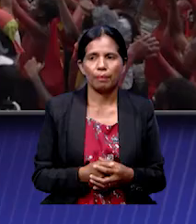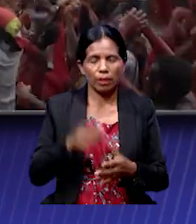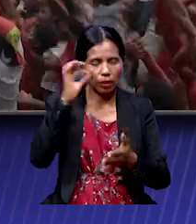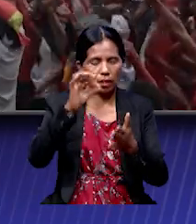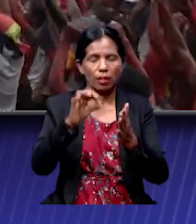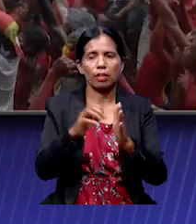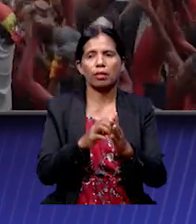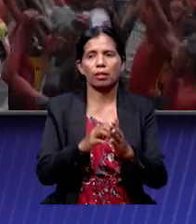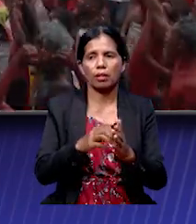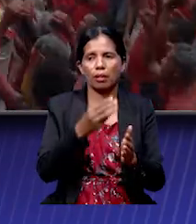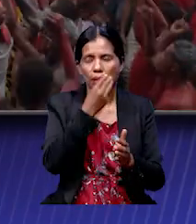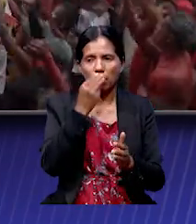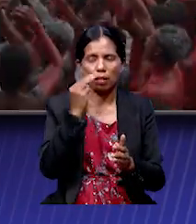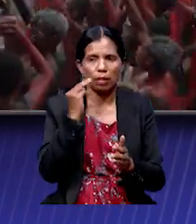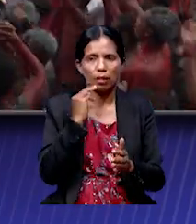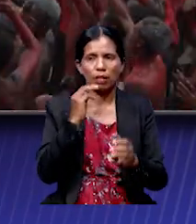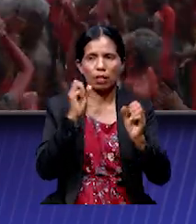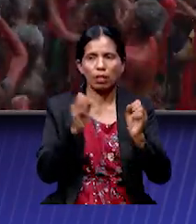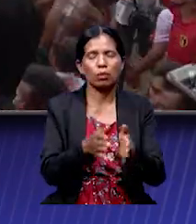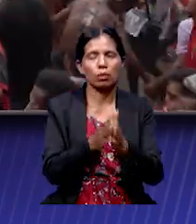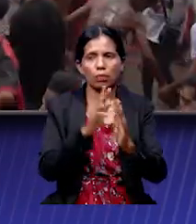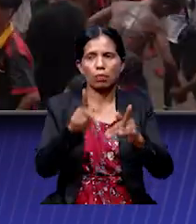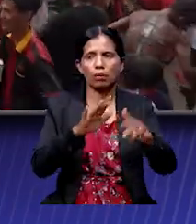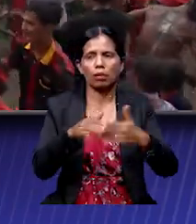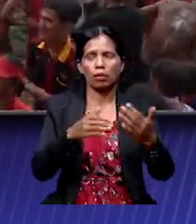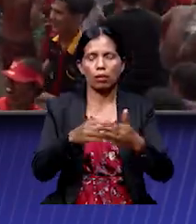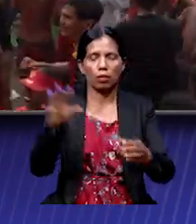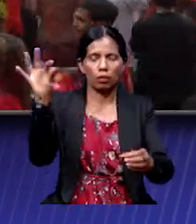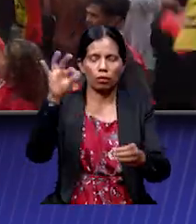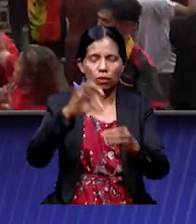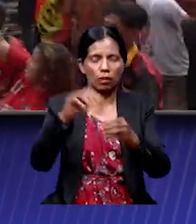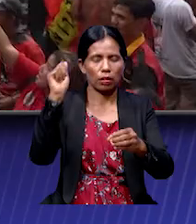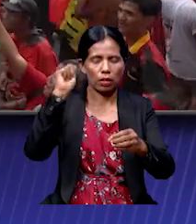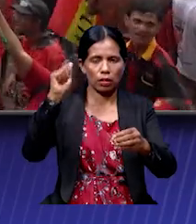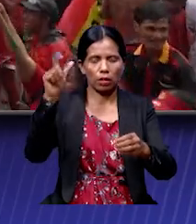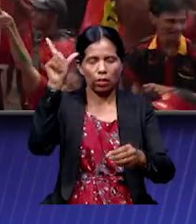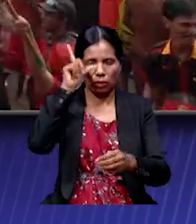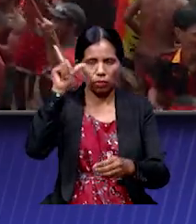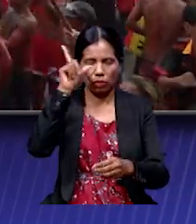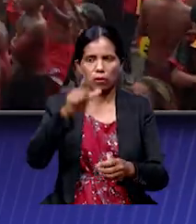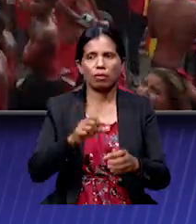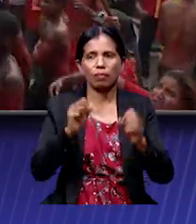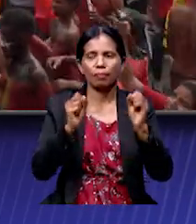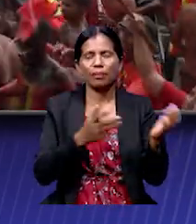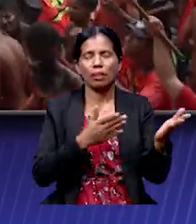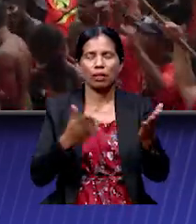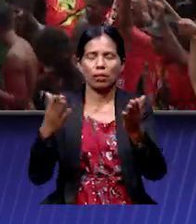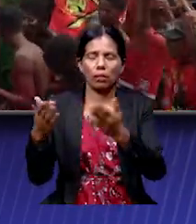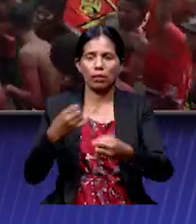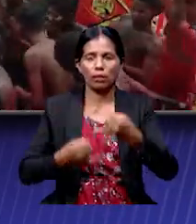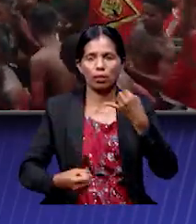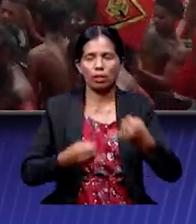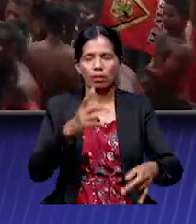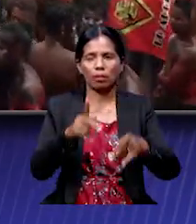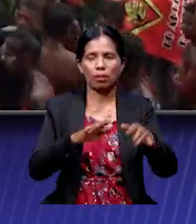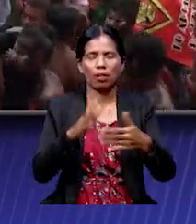Secretário-Geral Fretilin Maribin Amudi Alcatiri Husba Povo atu vota ba candidato Francisco Guterres Lolo atu lori justiça ba povo no